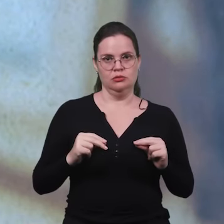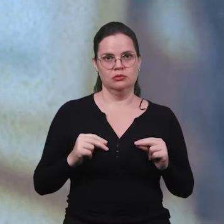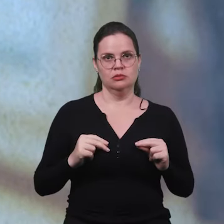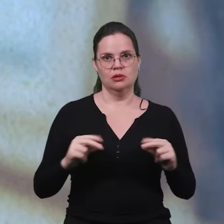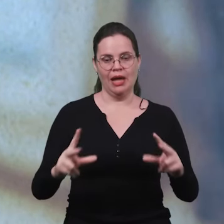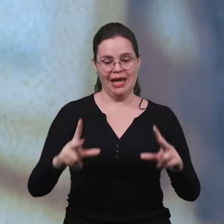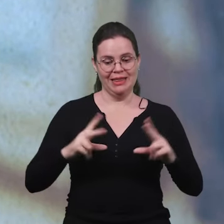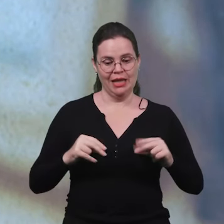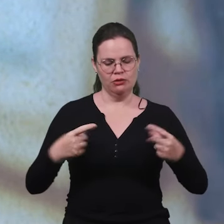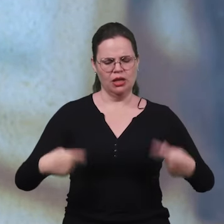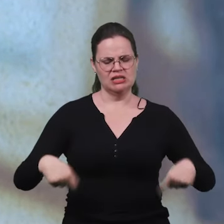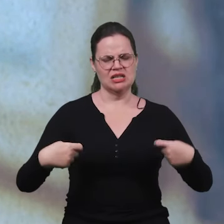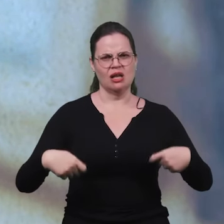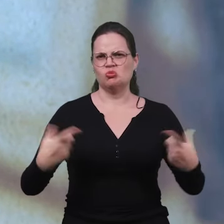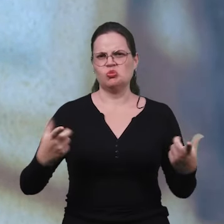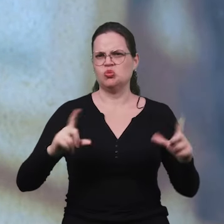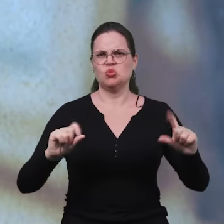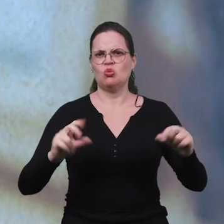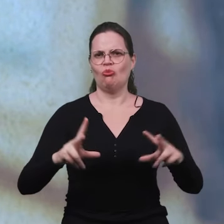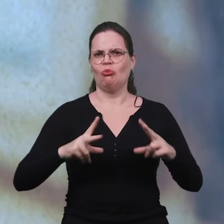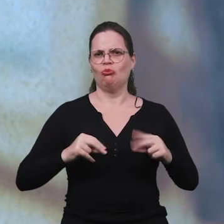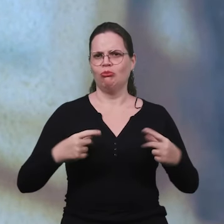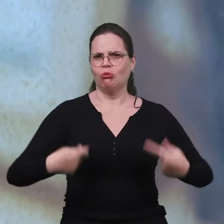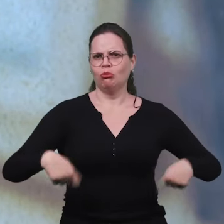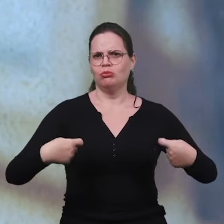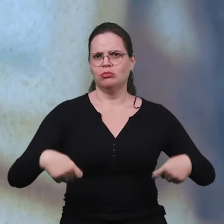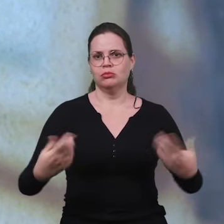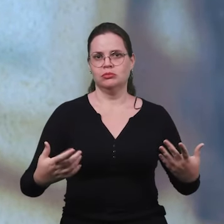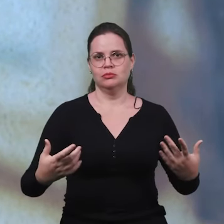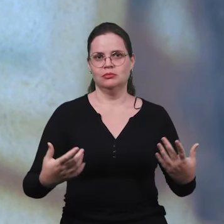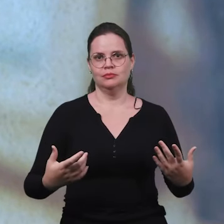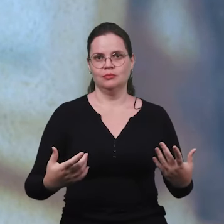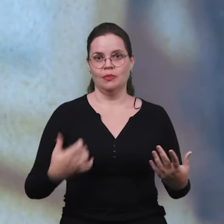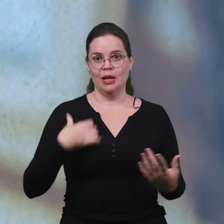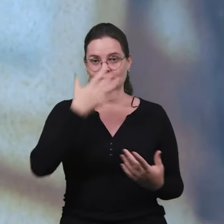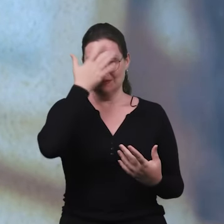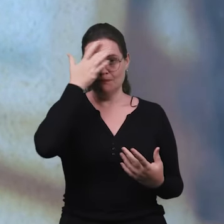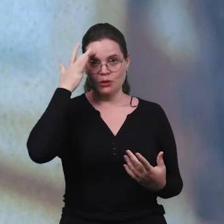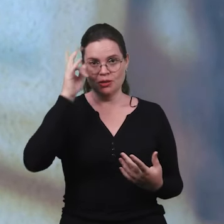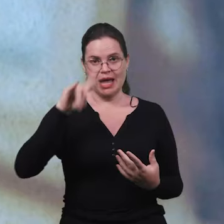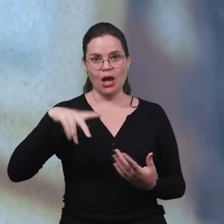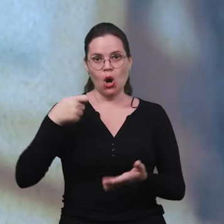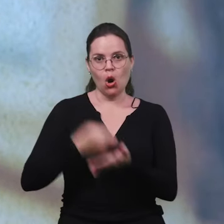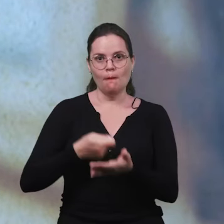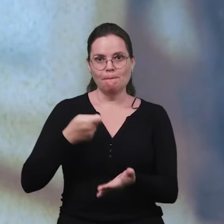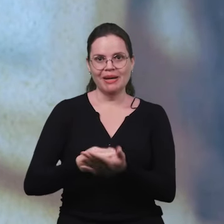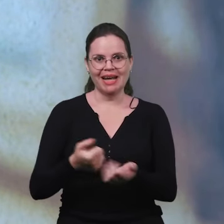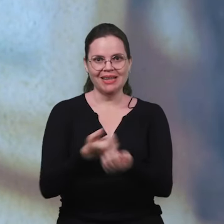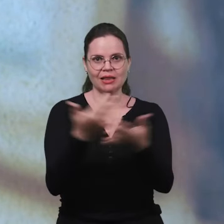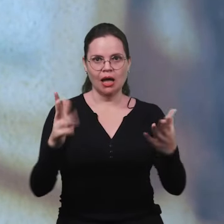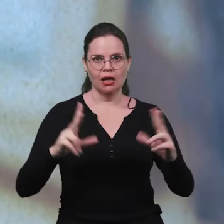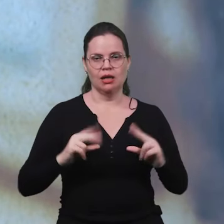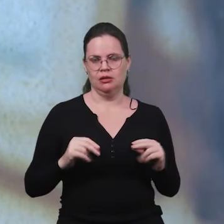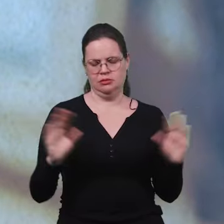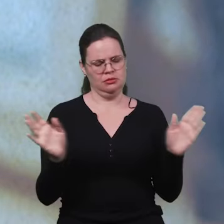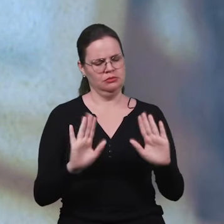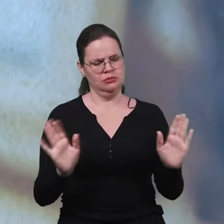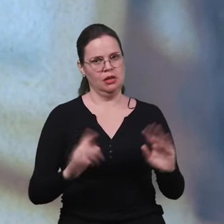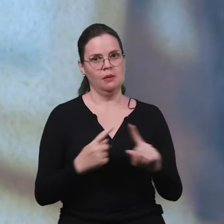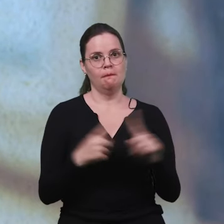Então, o que é um herdeiro necessário? Eu gosto sempre de frisar que ninguém é obrigado a deixar herança para quem quer que seja. Mas, se uma